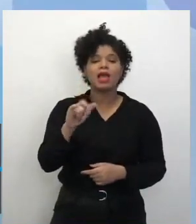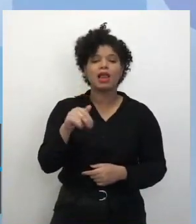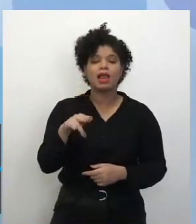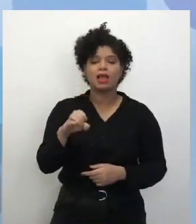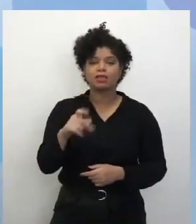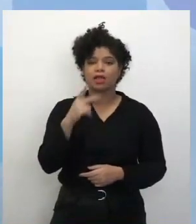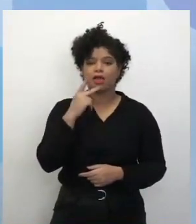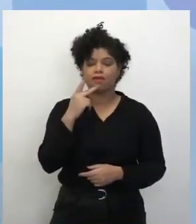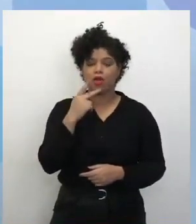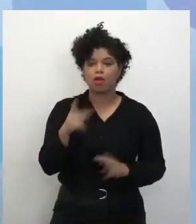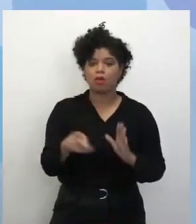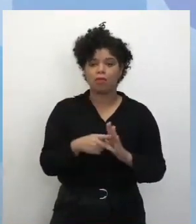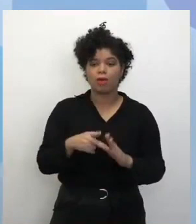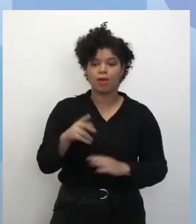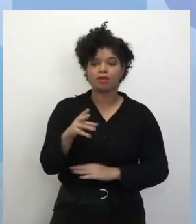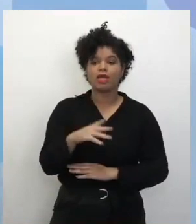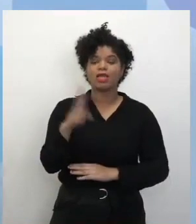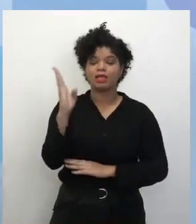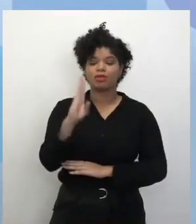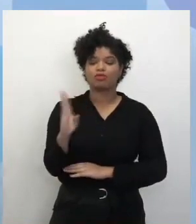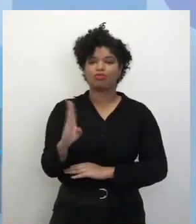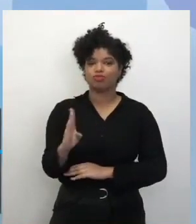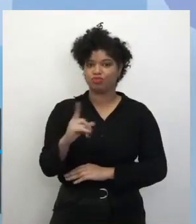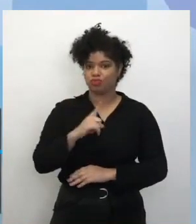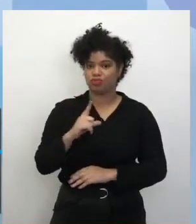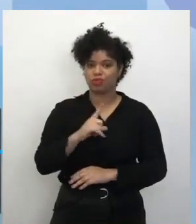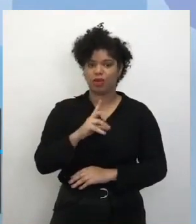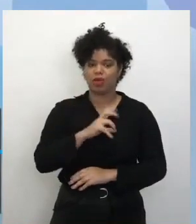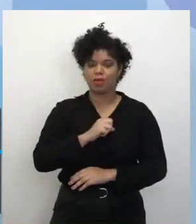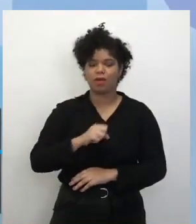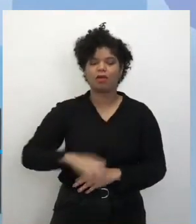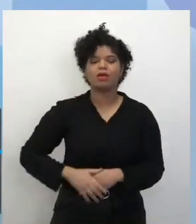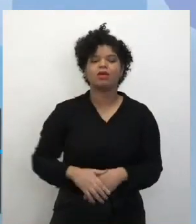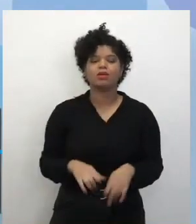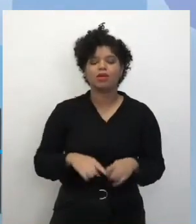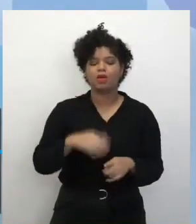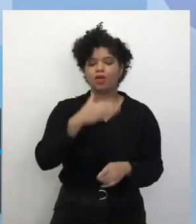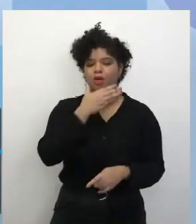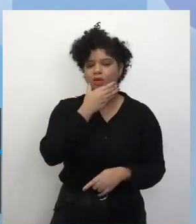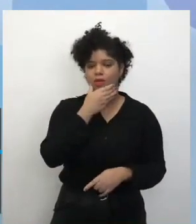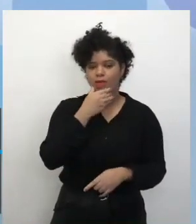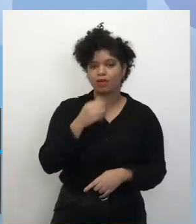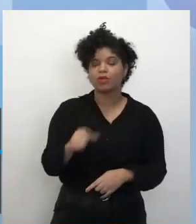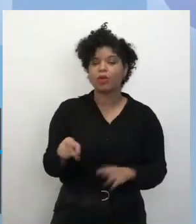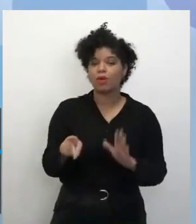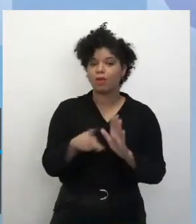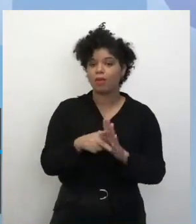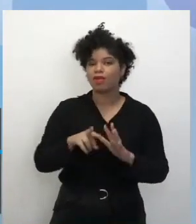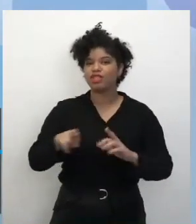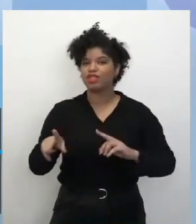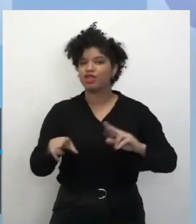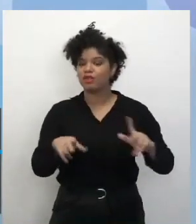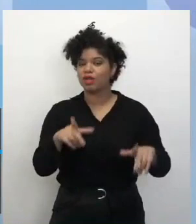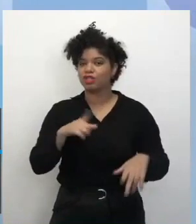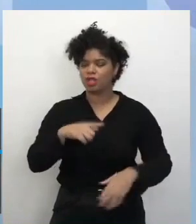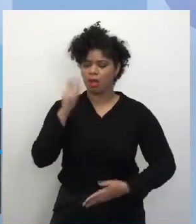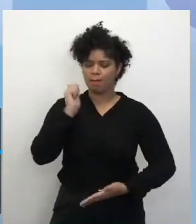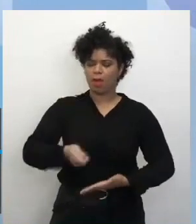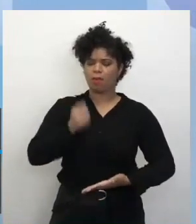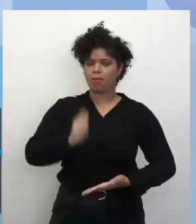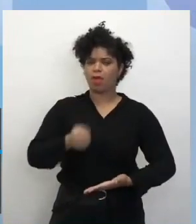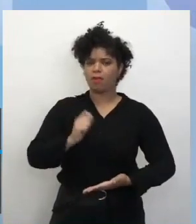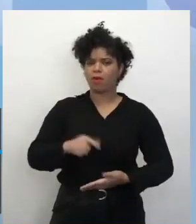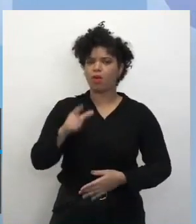comum sistema econômico diferente e daí Professor Sidney autoritarismo EA parte em comum a